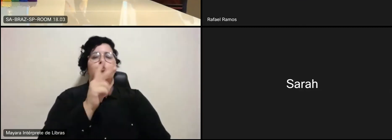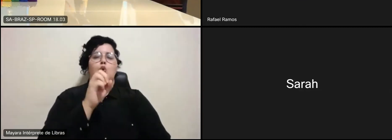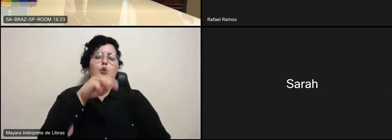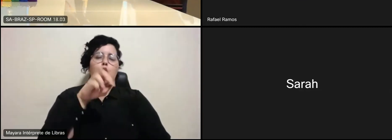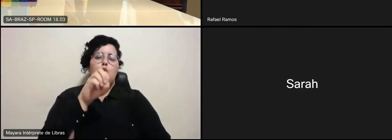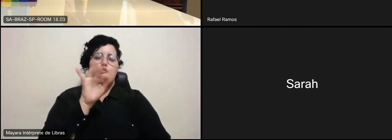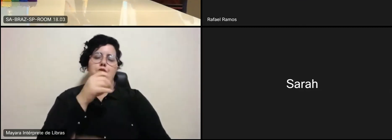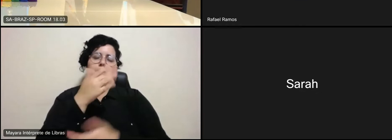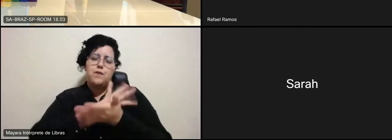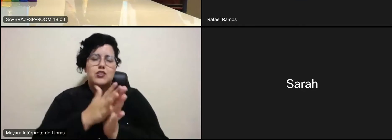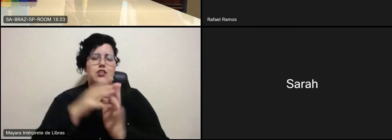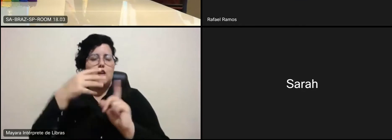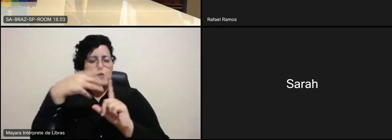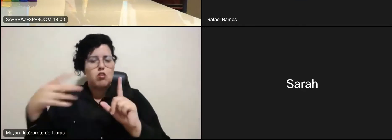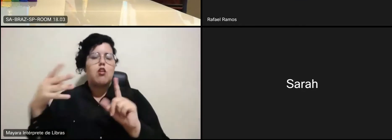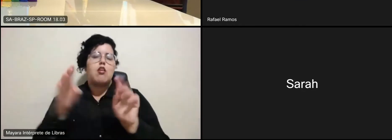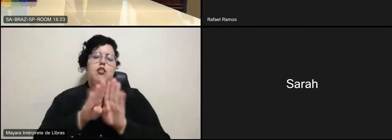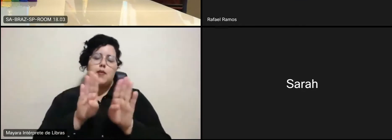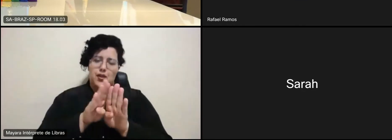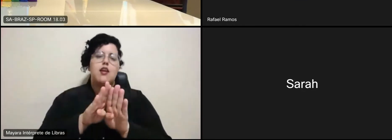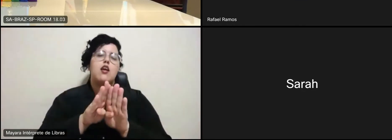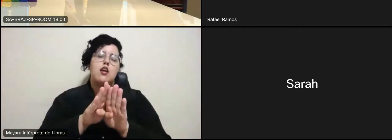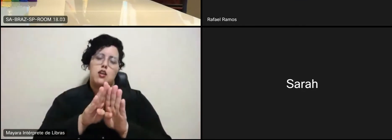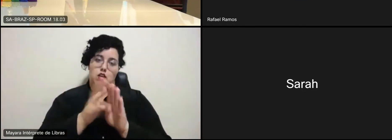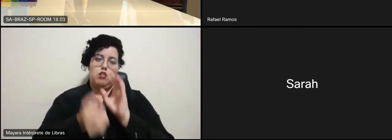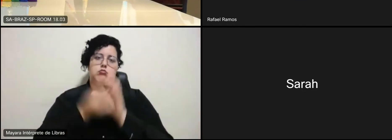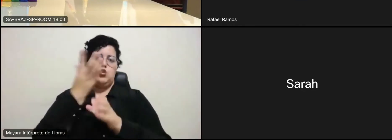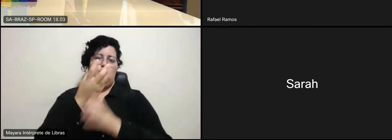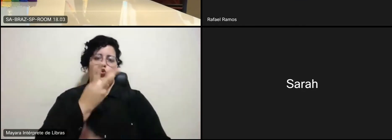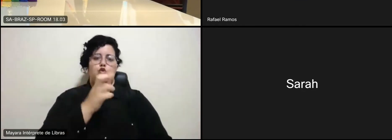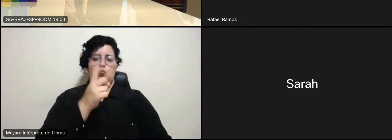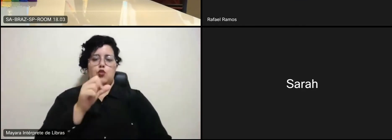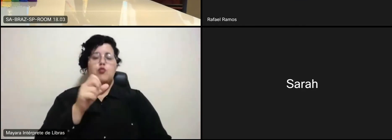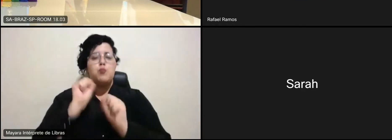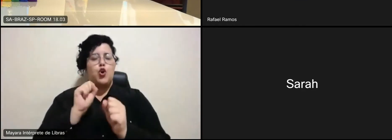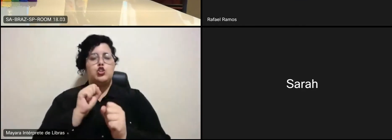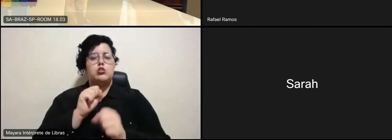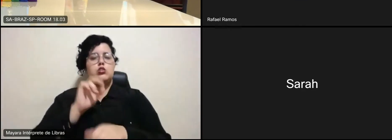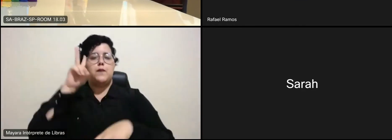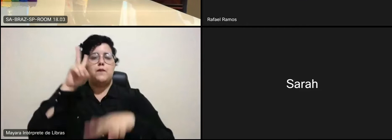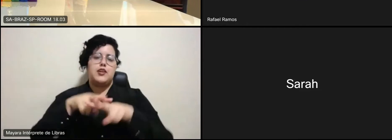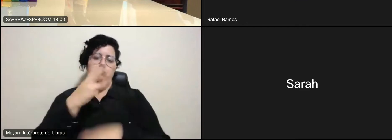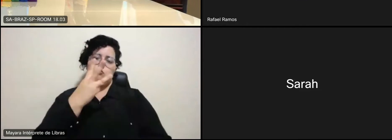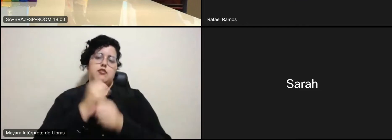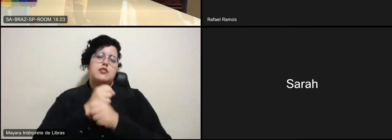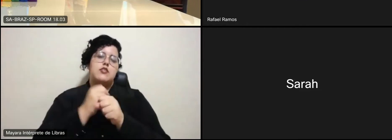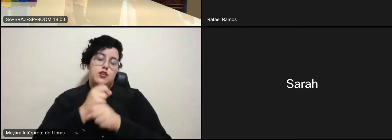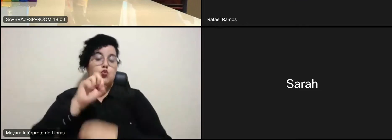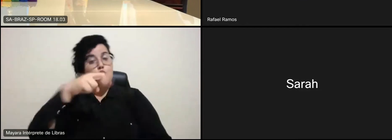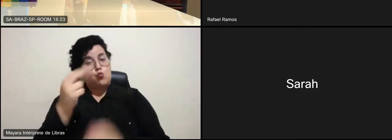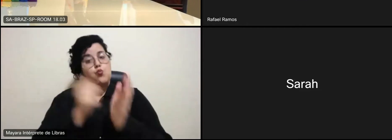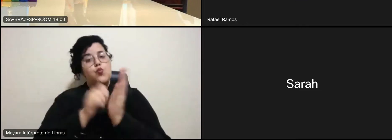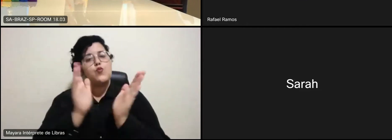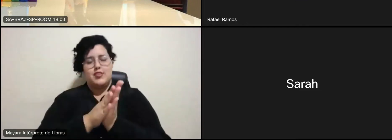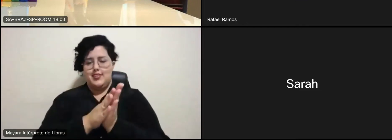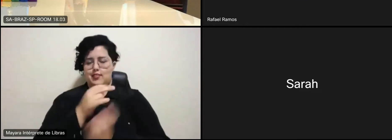um crime inafiançável, imprescritível e com uma pena de 3 anos de detenção e multa, né? A gente sabe que